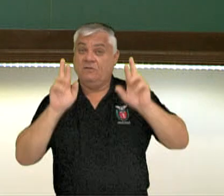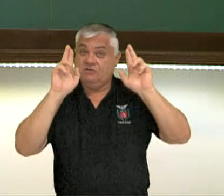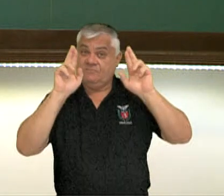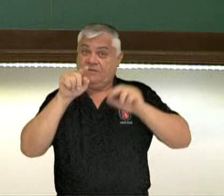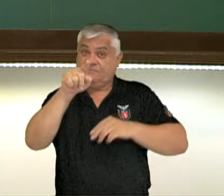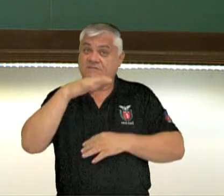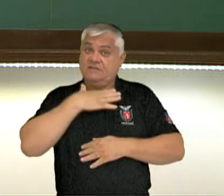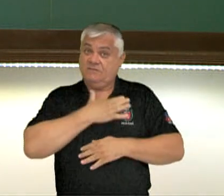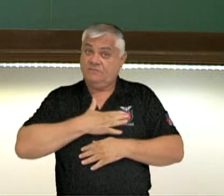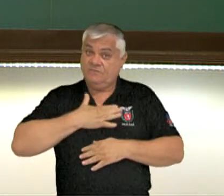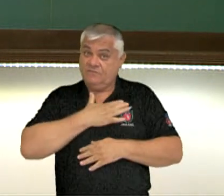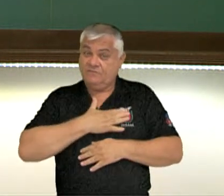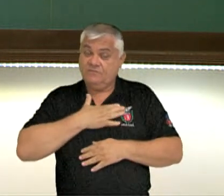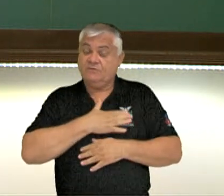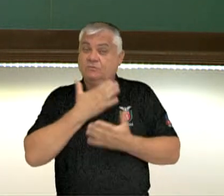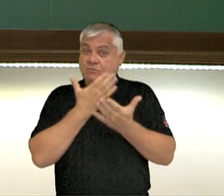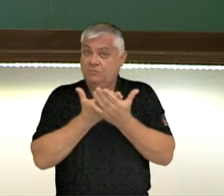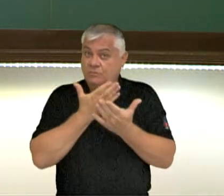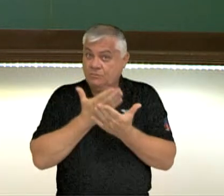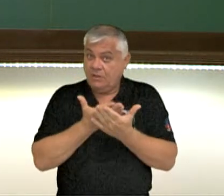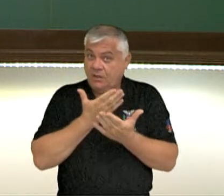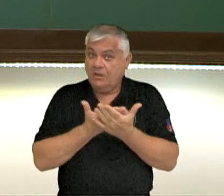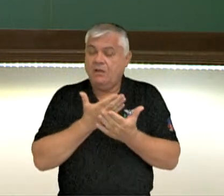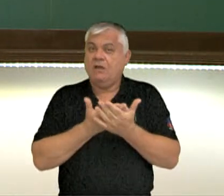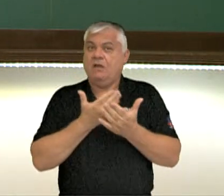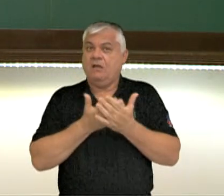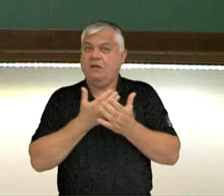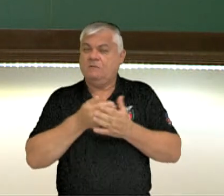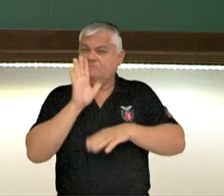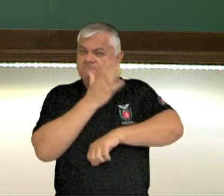que vocês estejam estudando, estejam